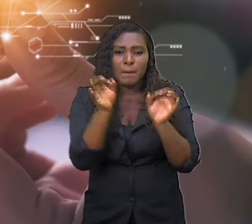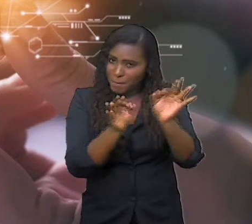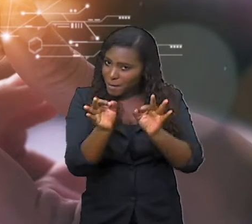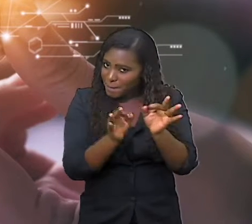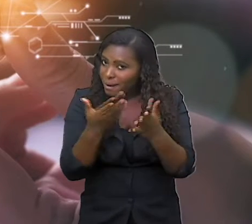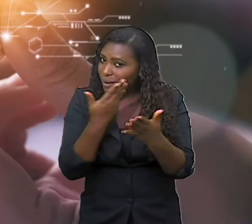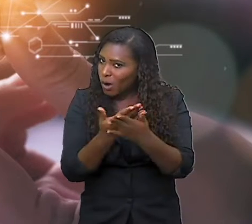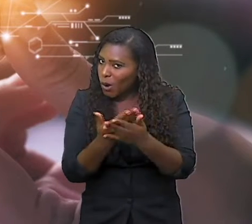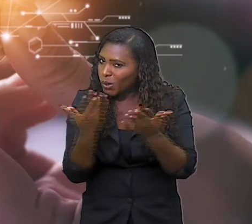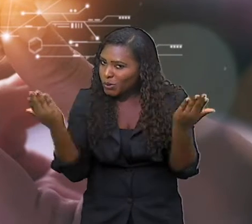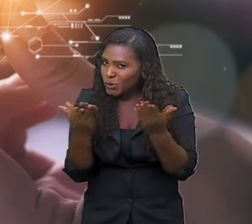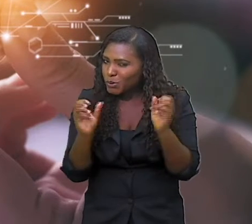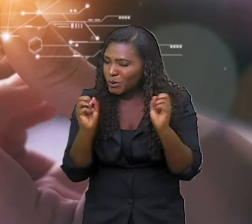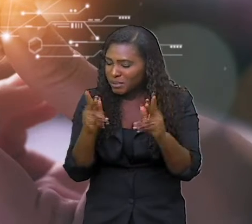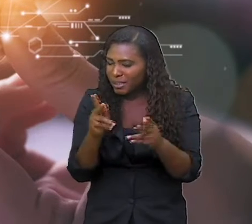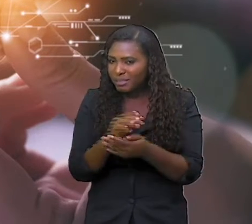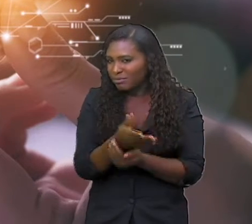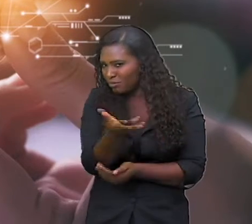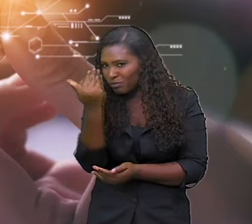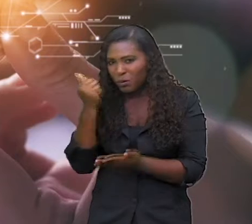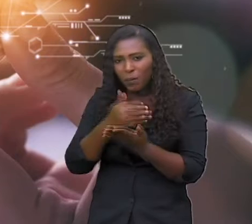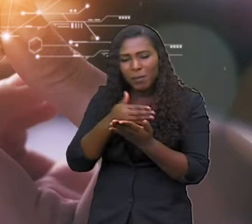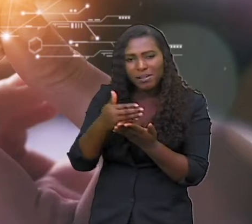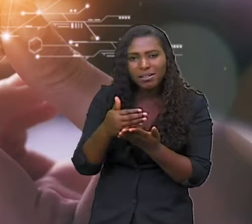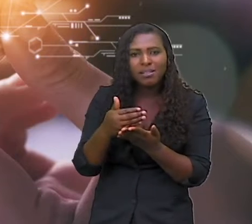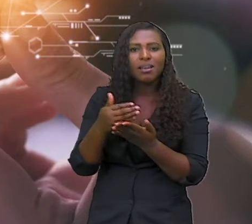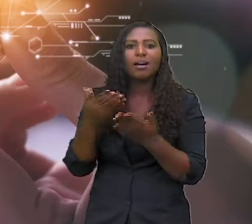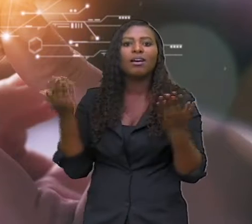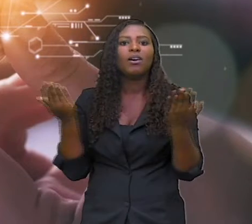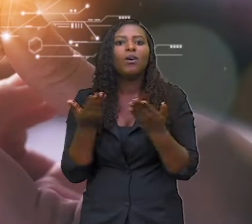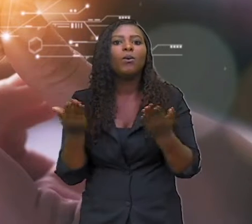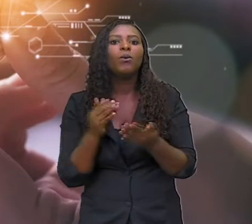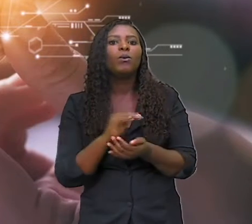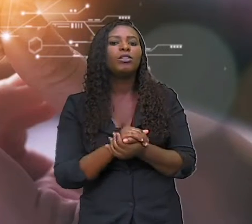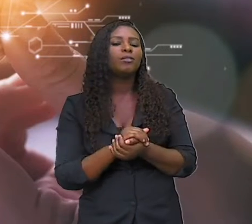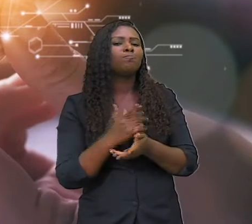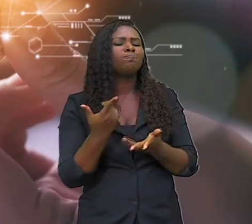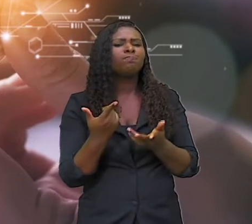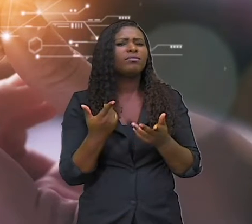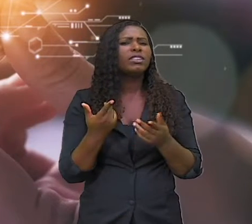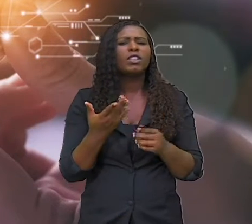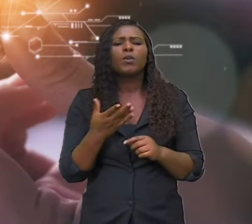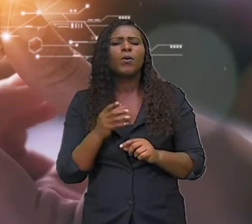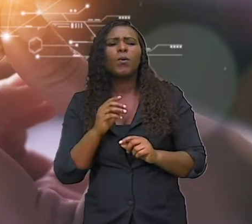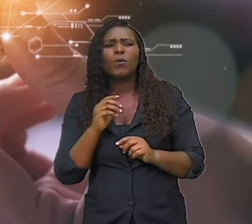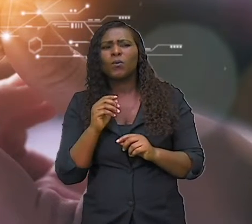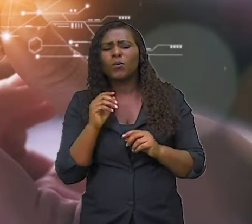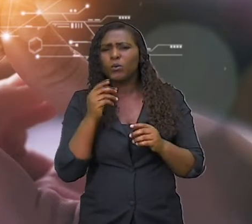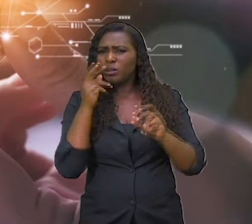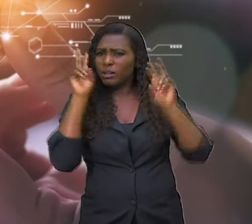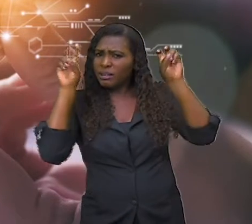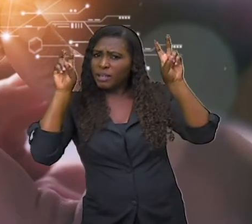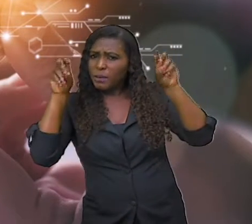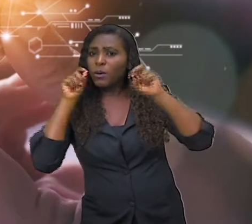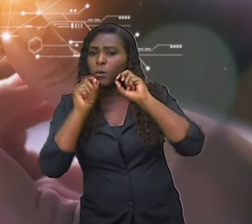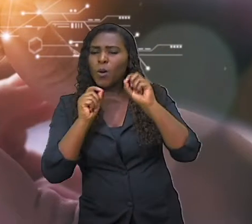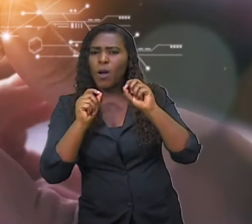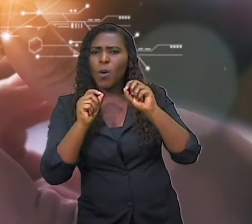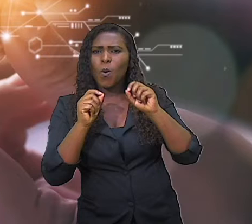lá? Bom, hoje nós vamos falar sobre a segurança no uso da energia